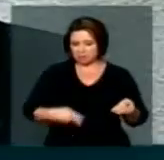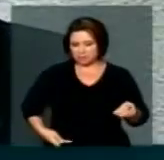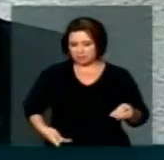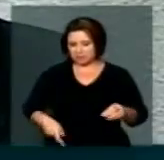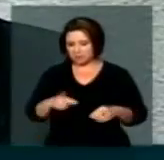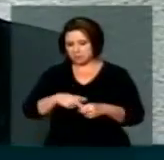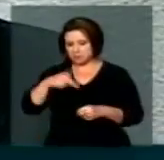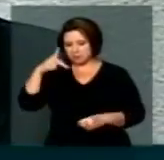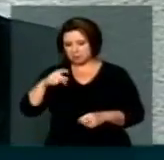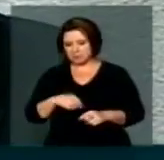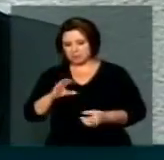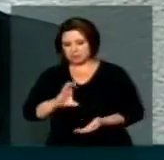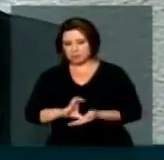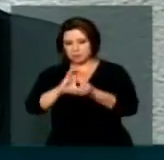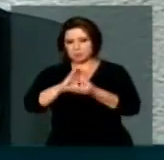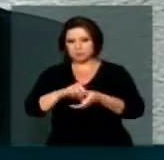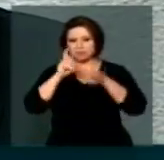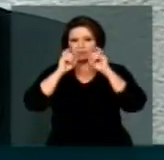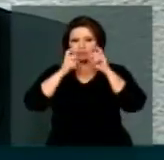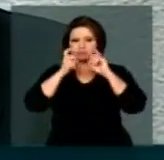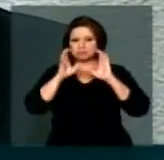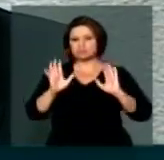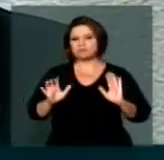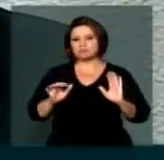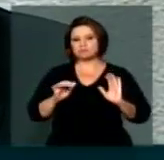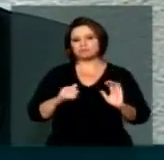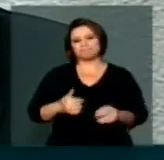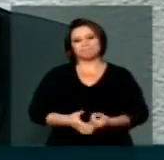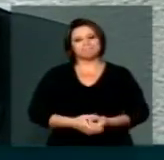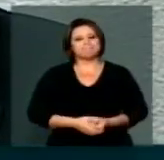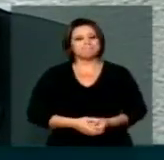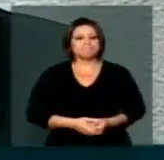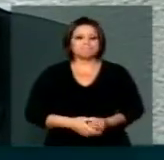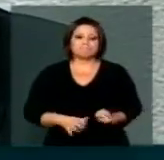Administração? Isso é um juízo que